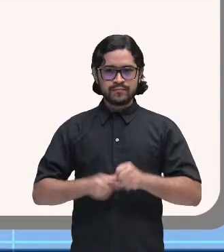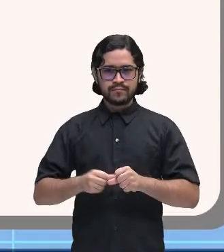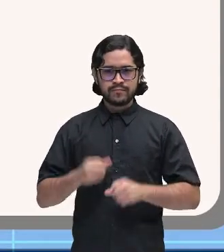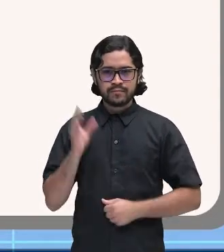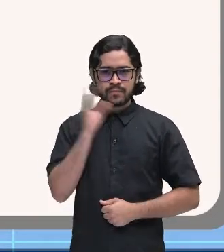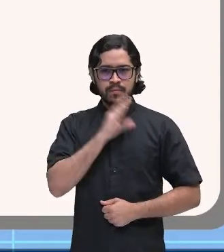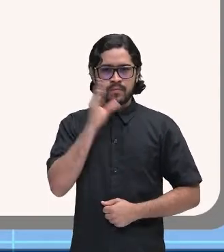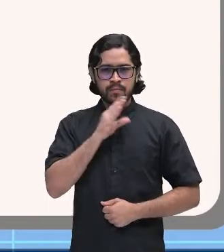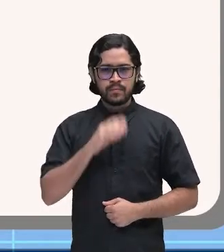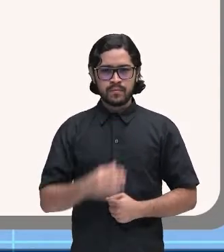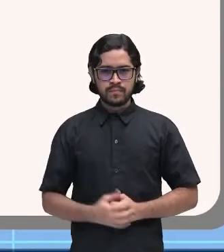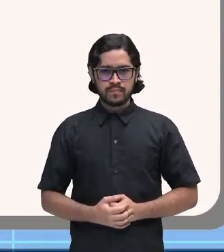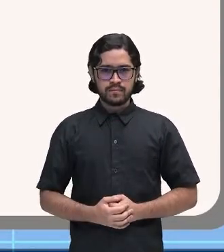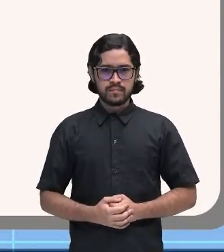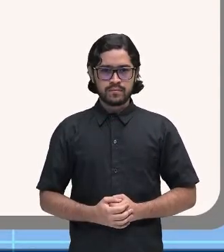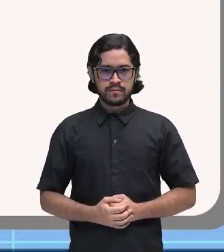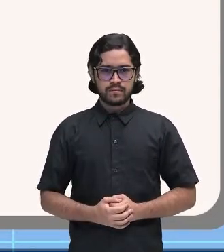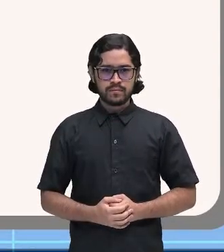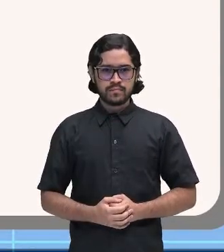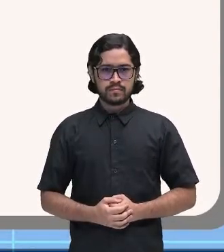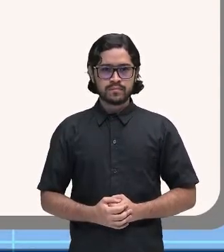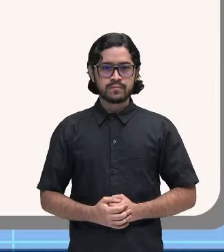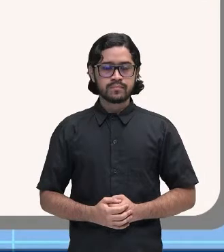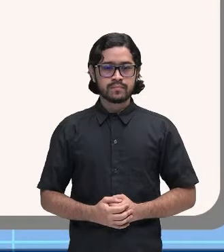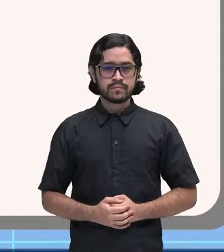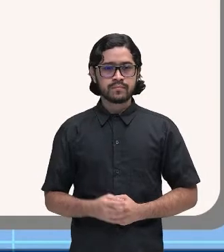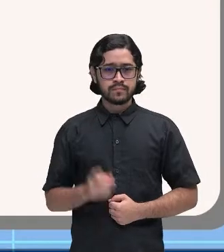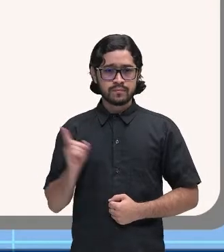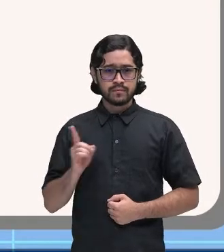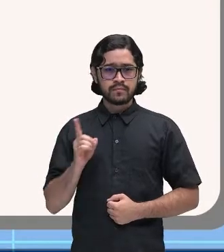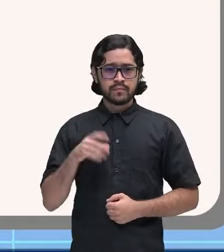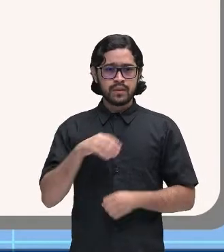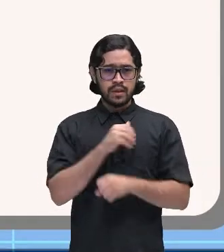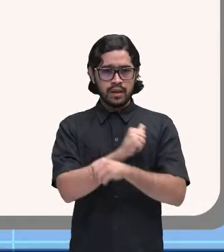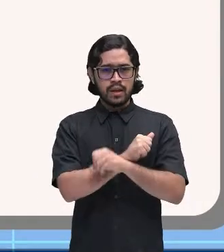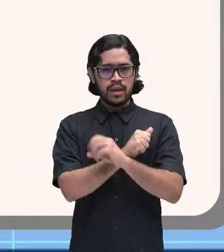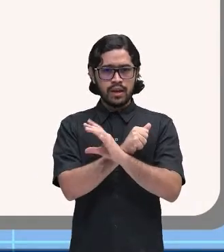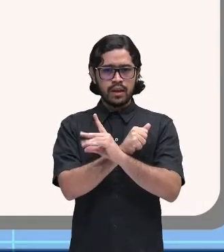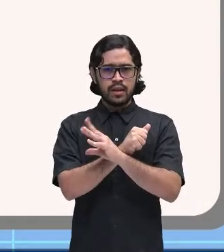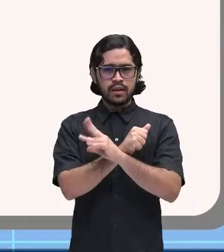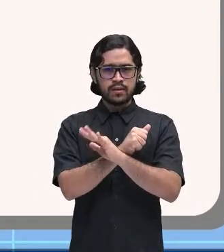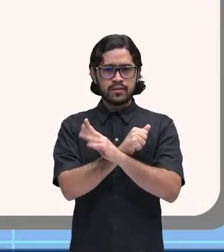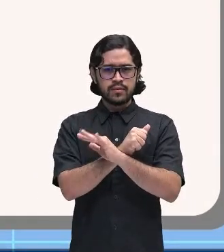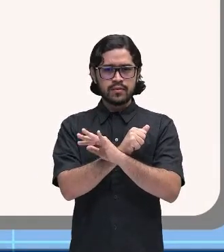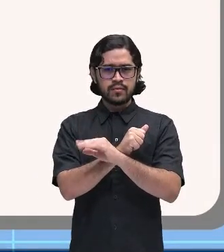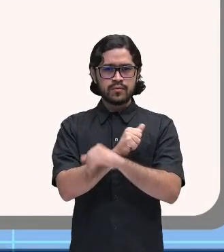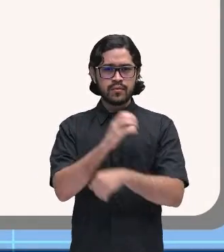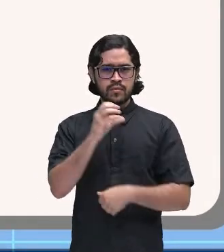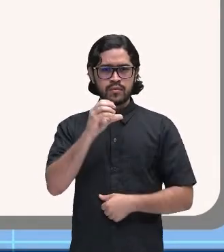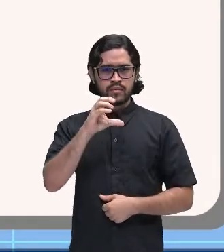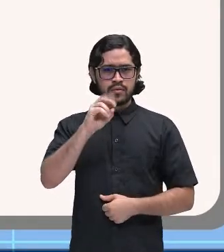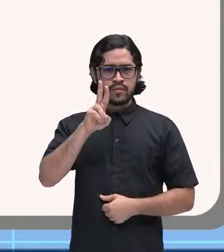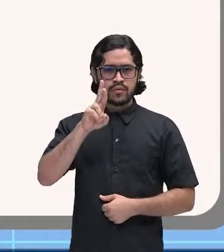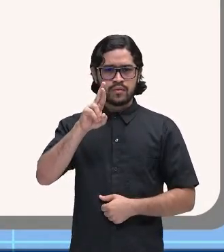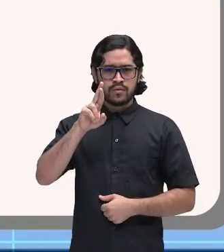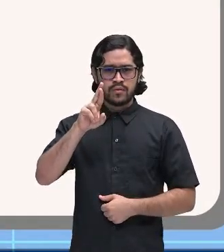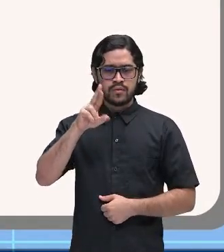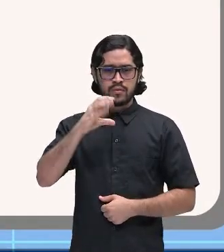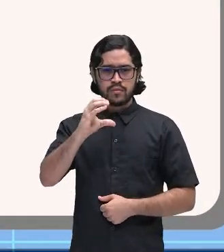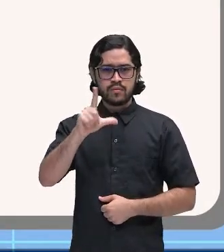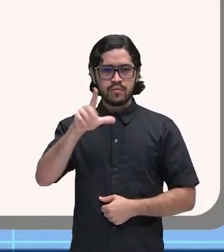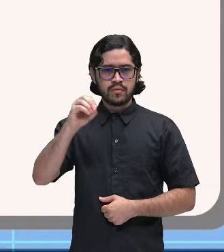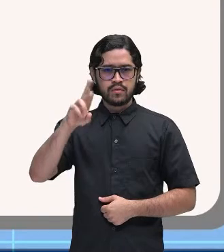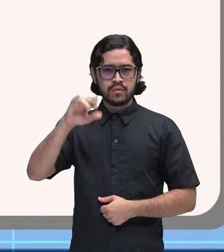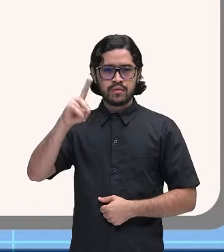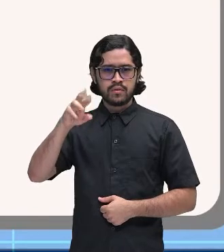seguir, ok? O ácido clorídrico confere a este suco um pH extremamente ácido,